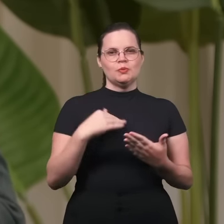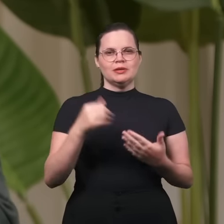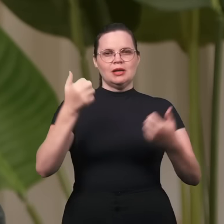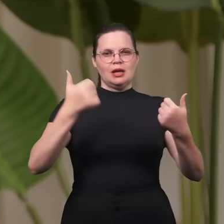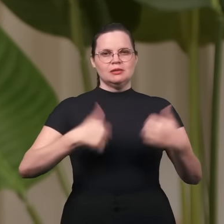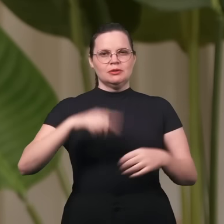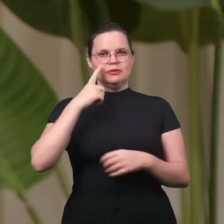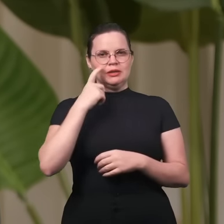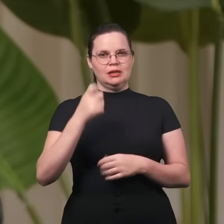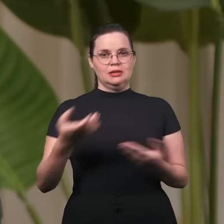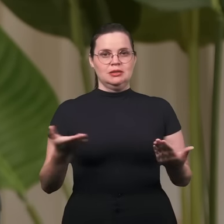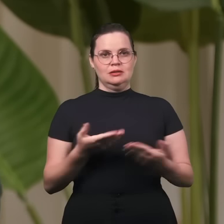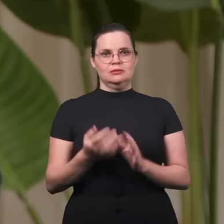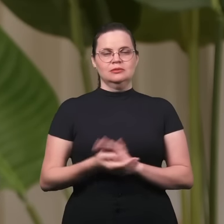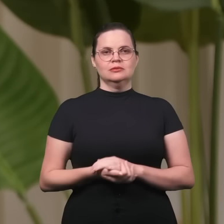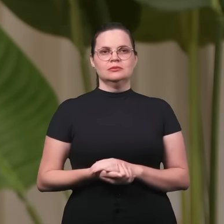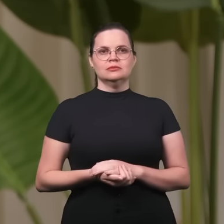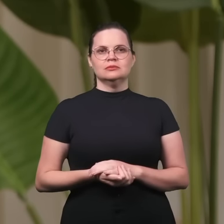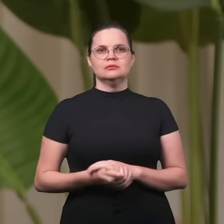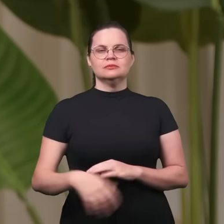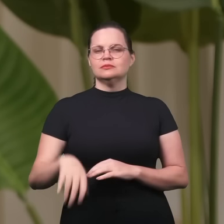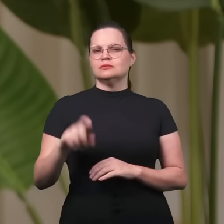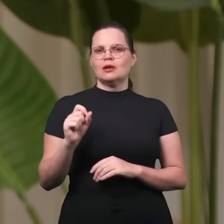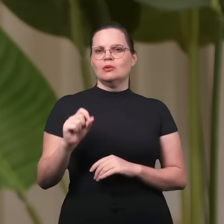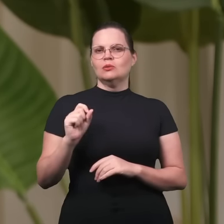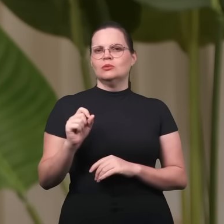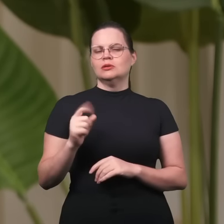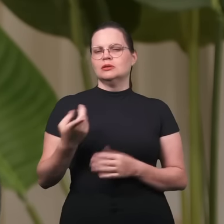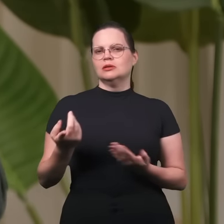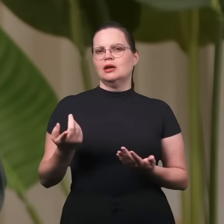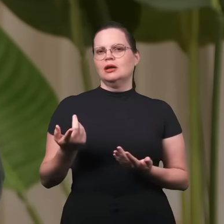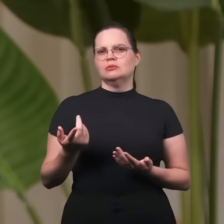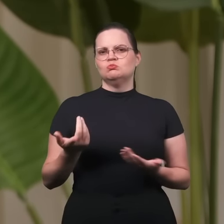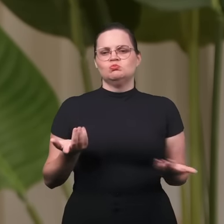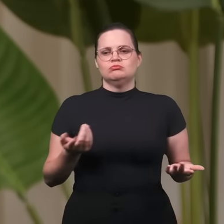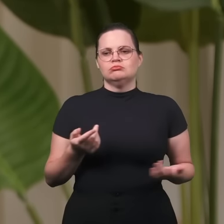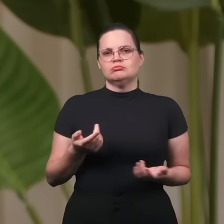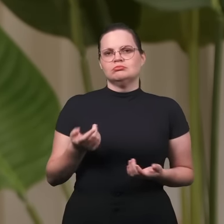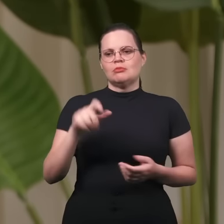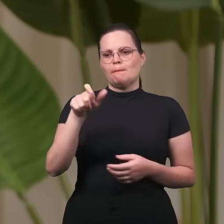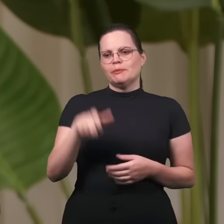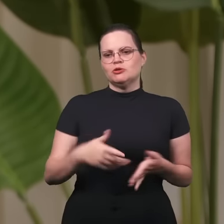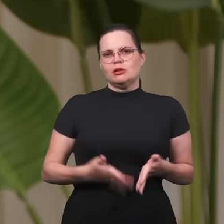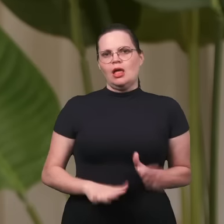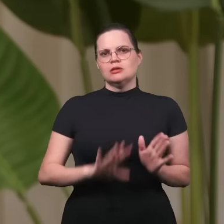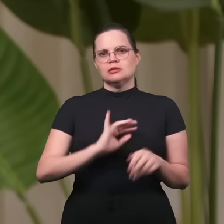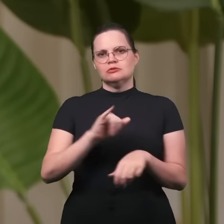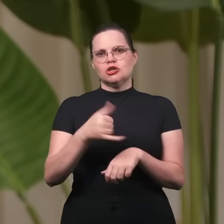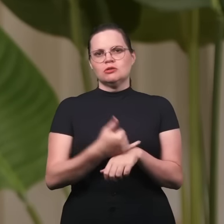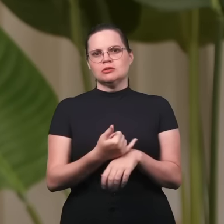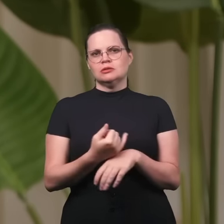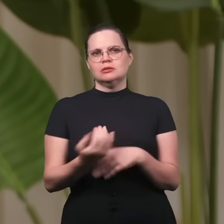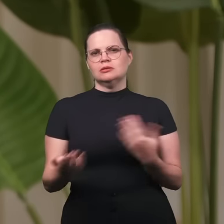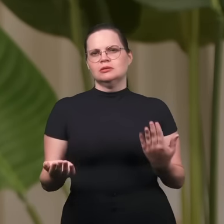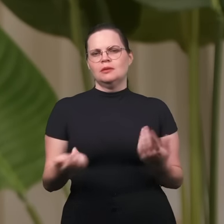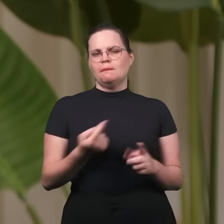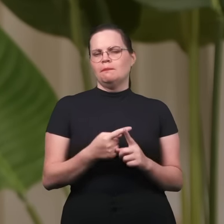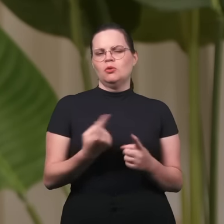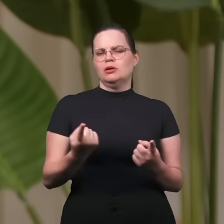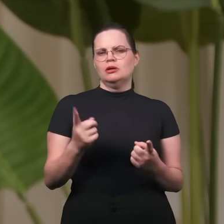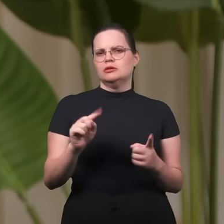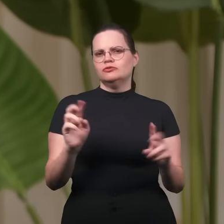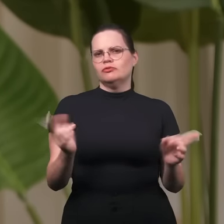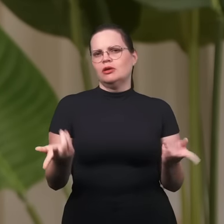para este programa. O que é, ou quem é aquele que é nascido em